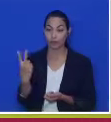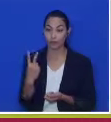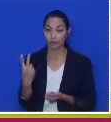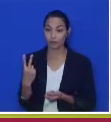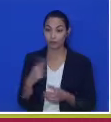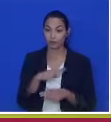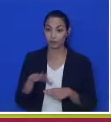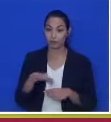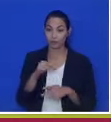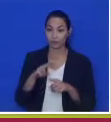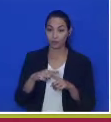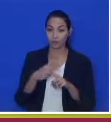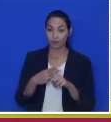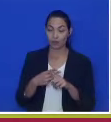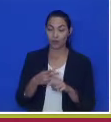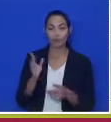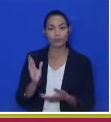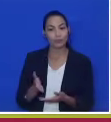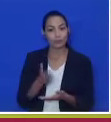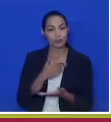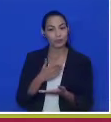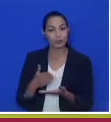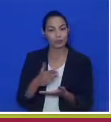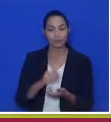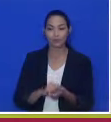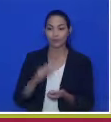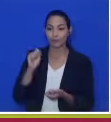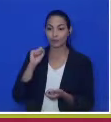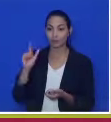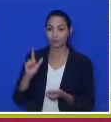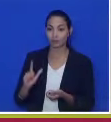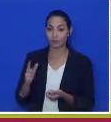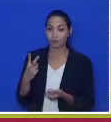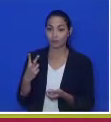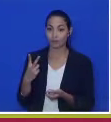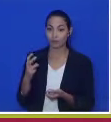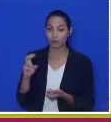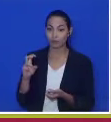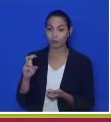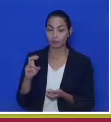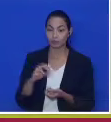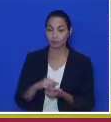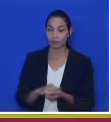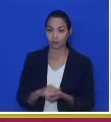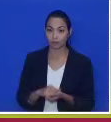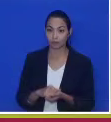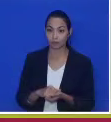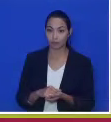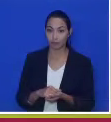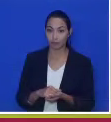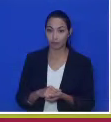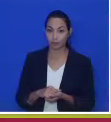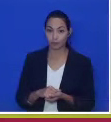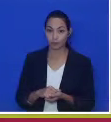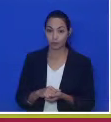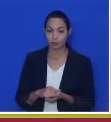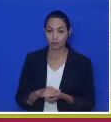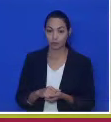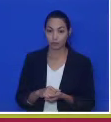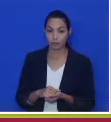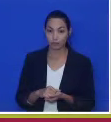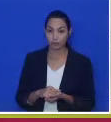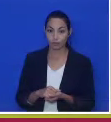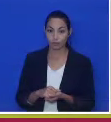Segundo sorteio da dupla Sena, já começou. Bola azul número 25, azul 25.